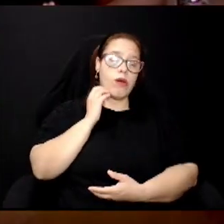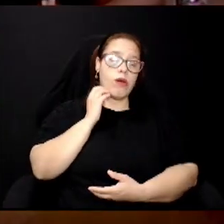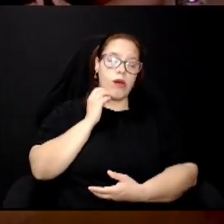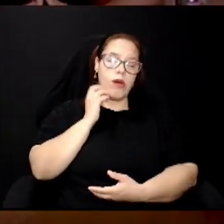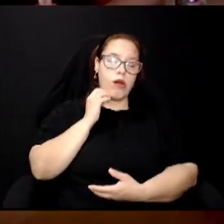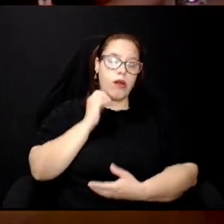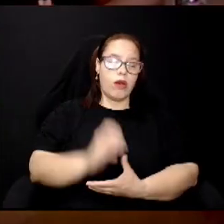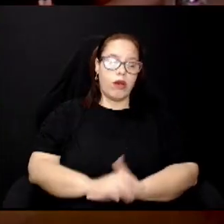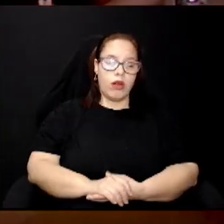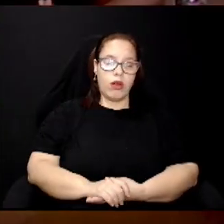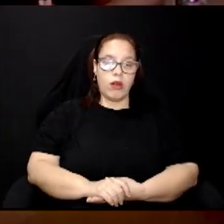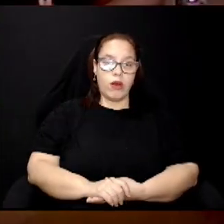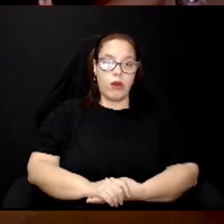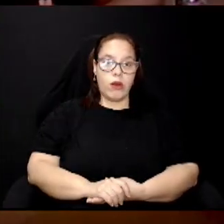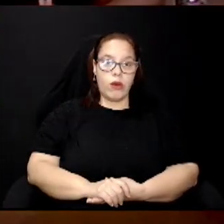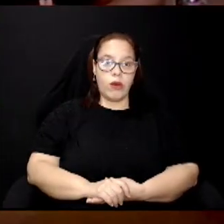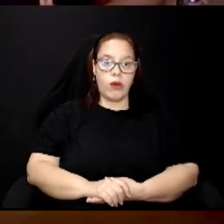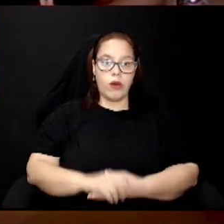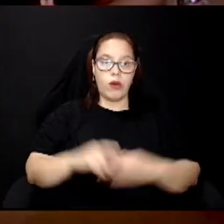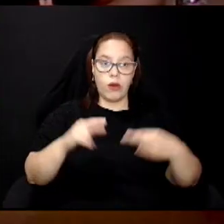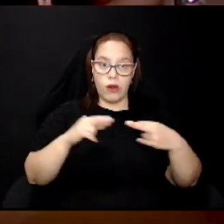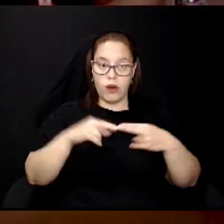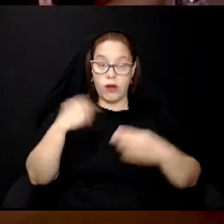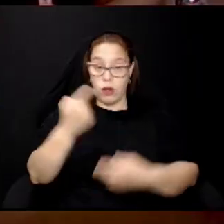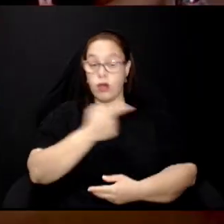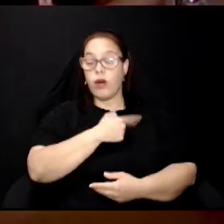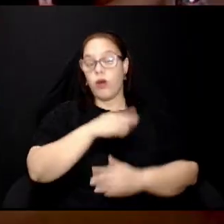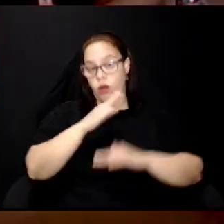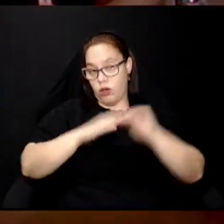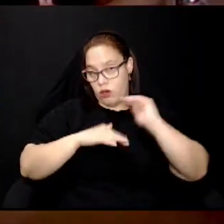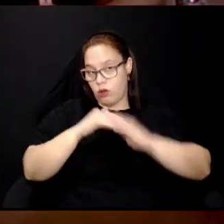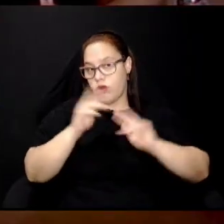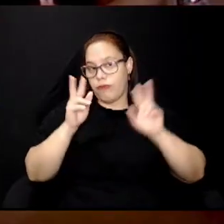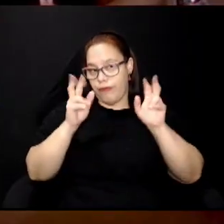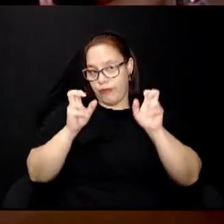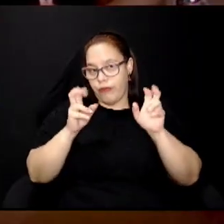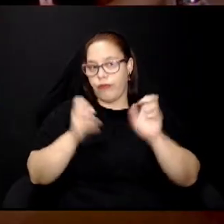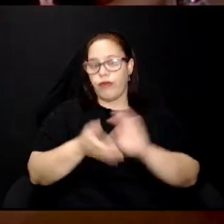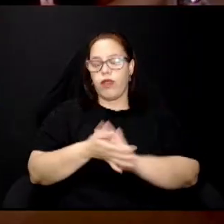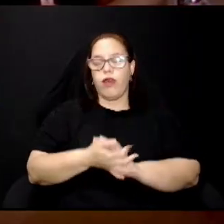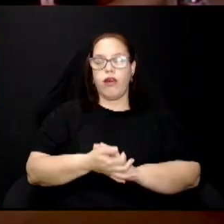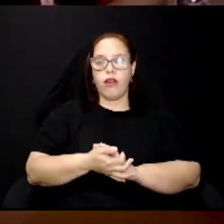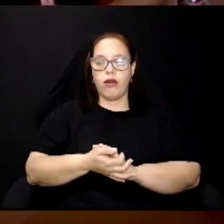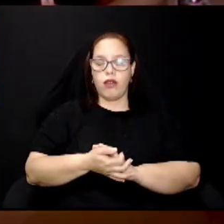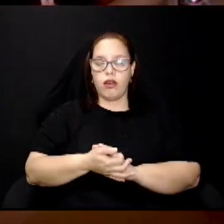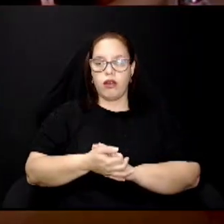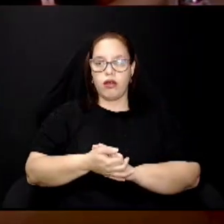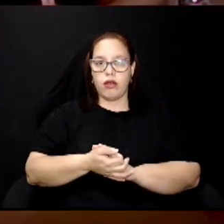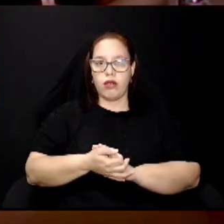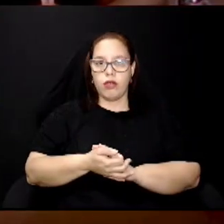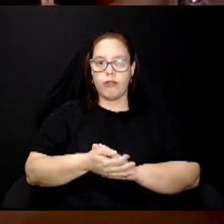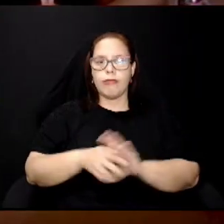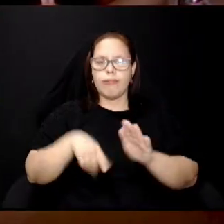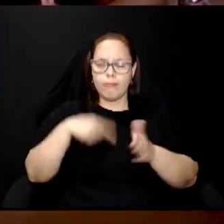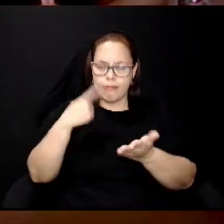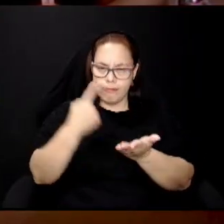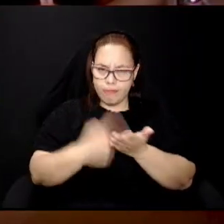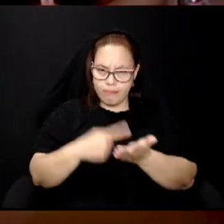diretamente relacionado à nossa área, né, e que de uma certa forma cumpre uma função